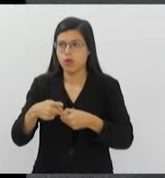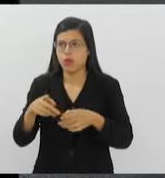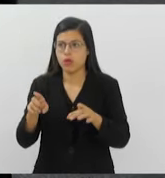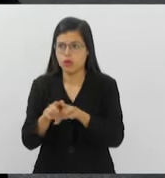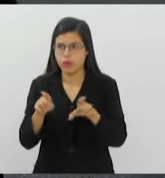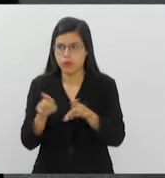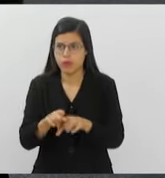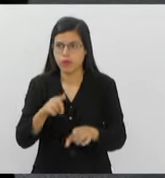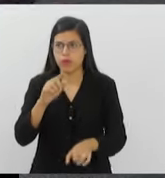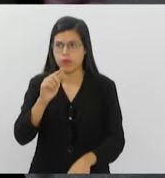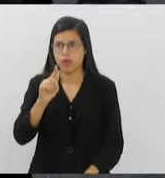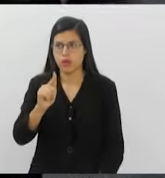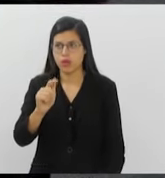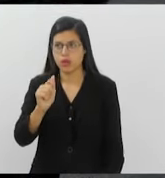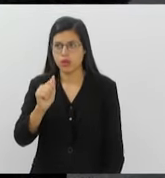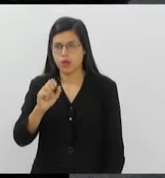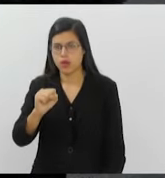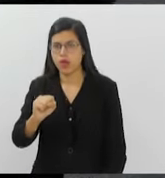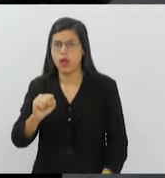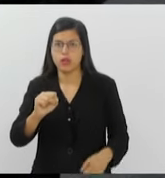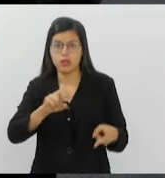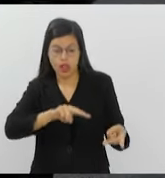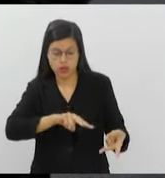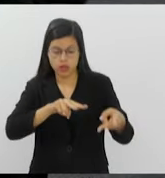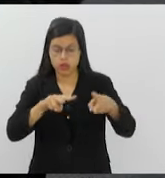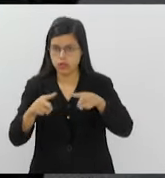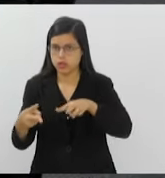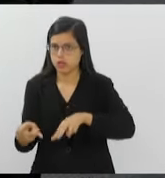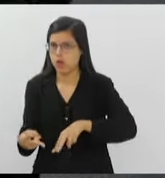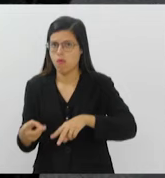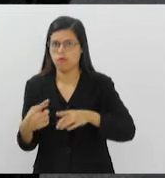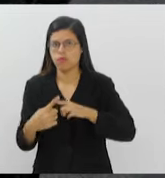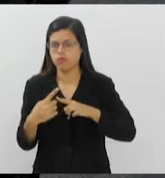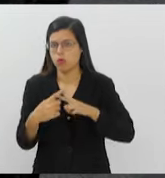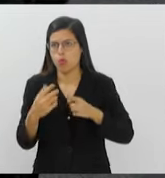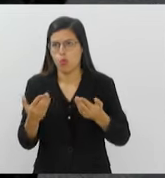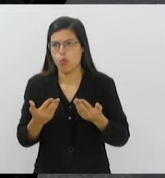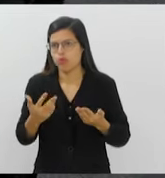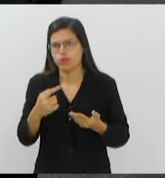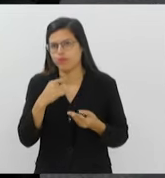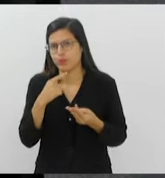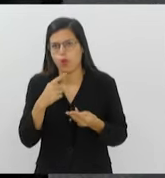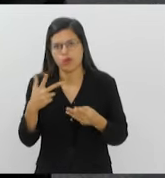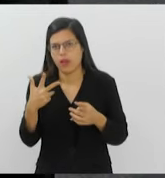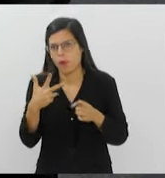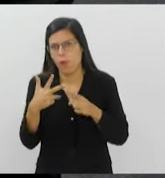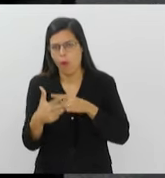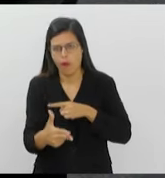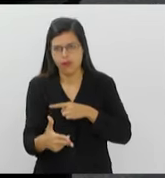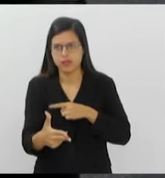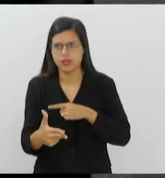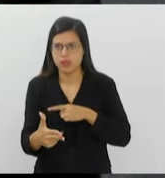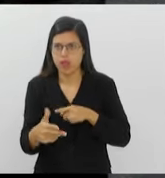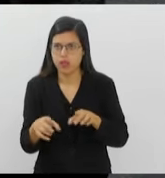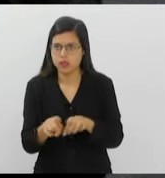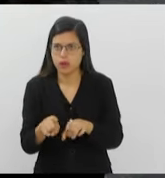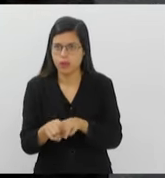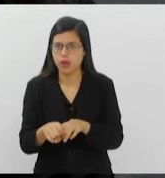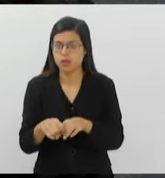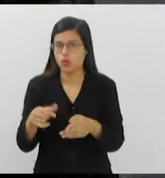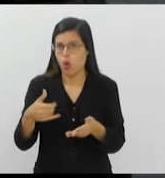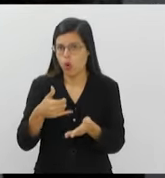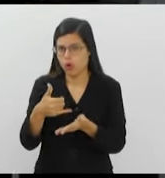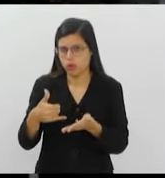transição, porque não dá para, hoje, cortar a produção de gás e de óleo, porque teríamos